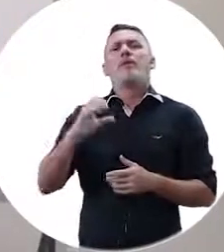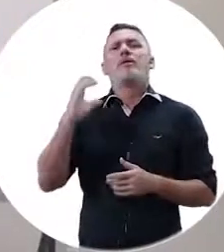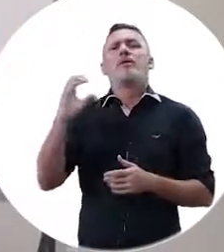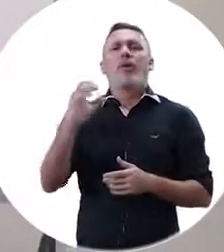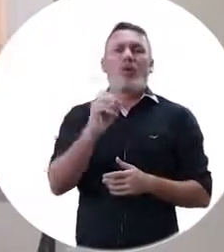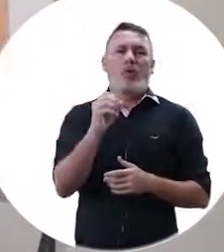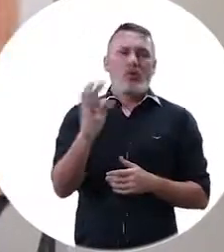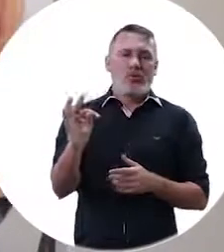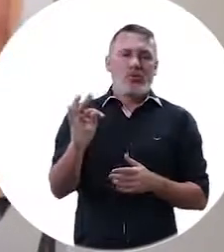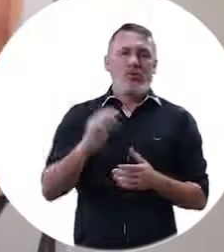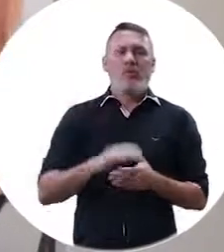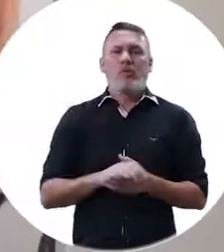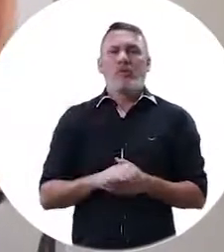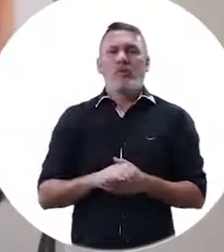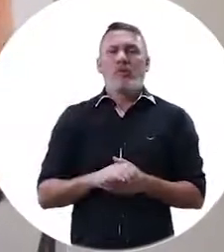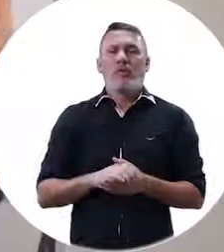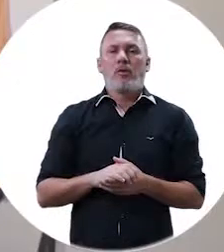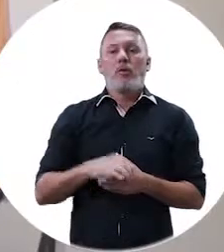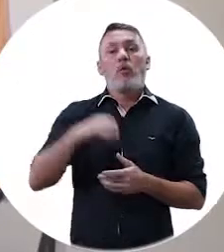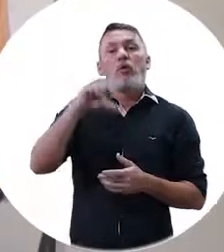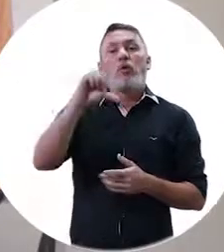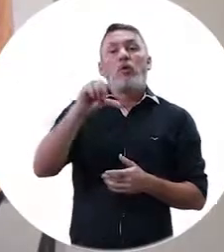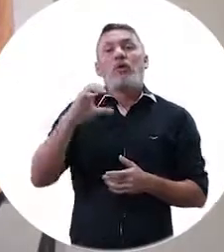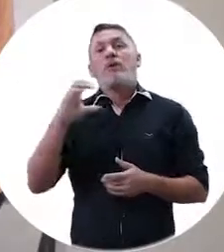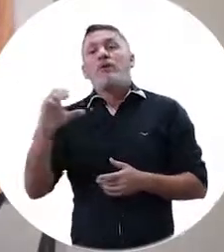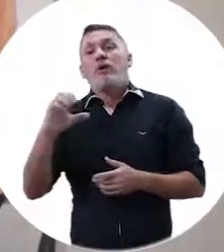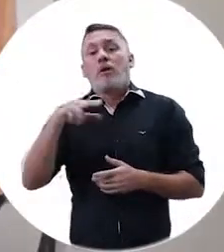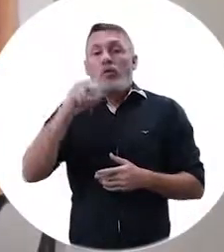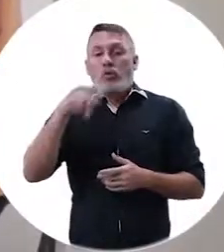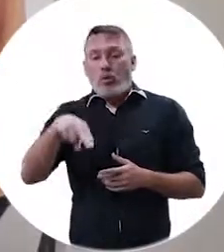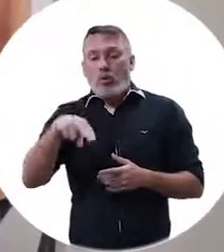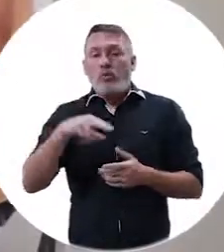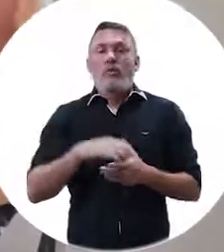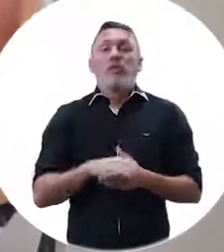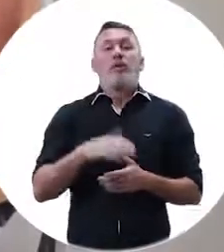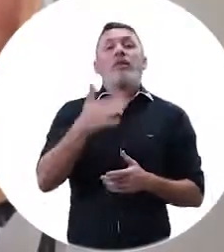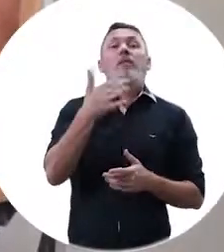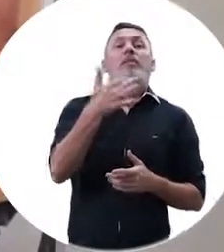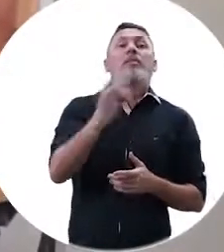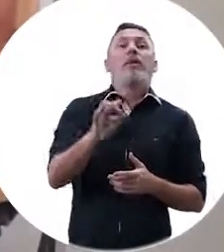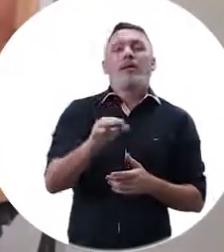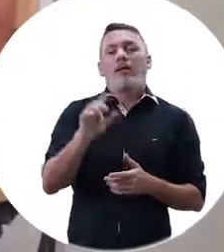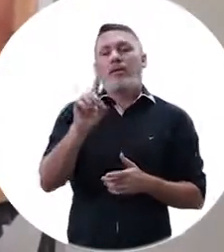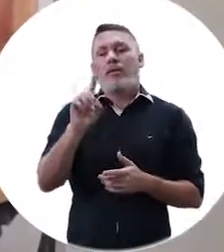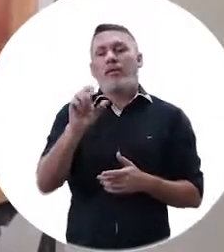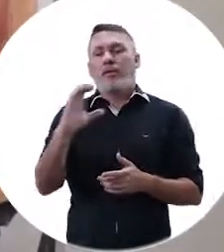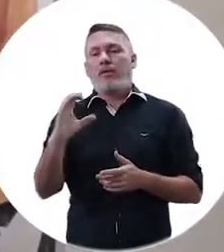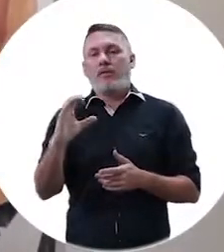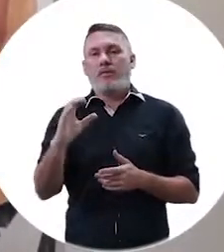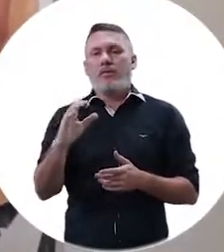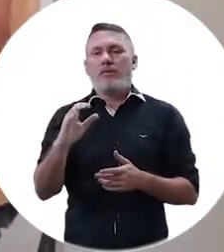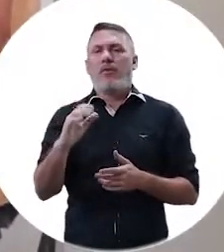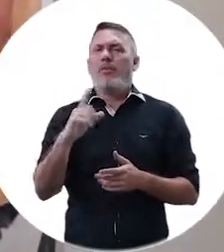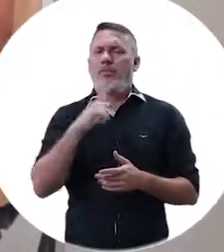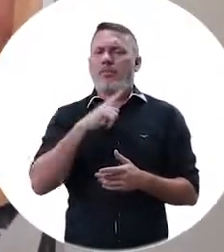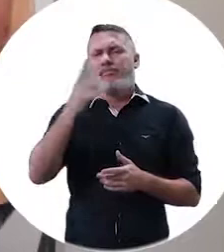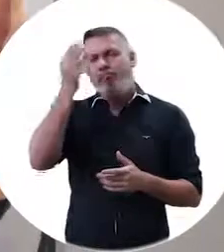oct. 9 carbonos, non. E 10 carbonos, pessoal, é